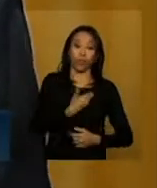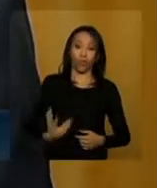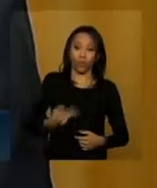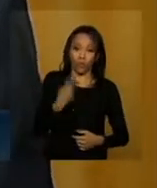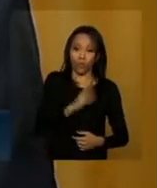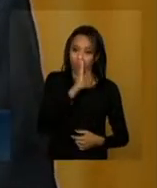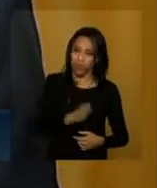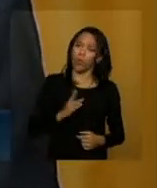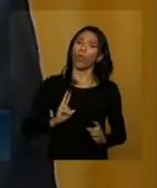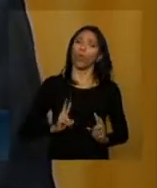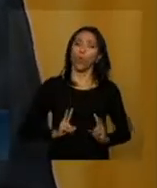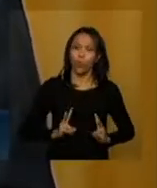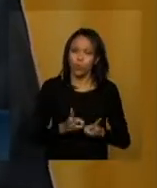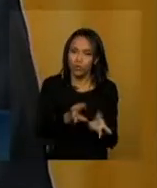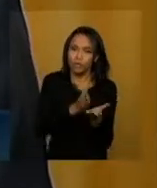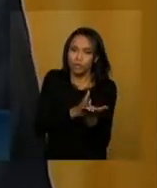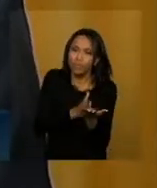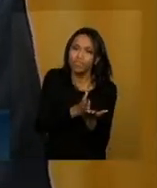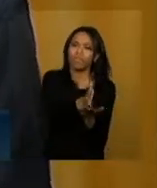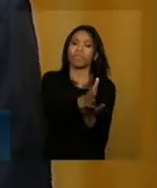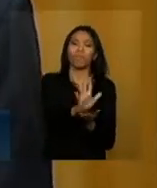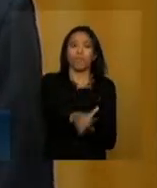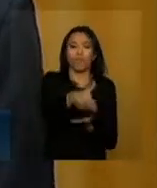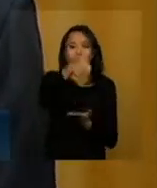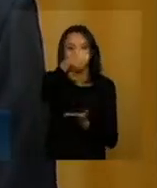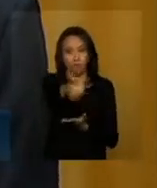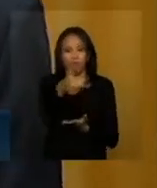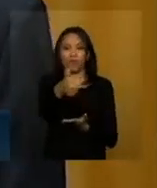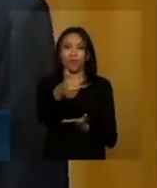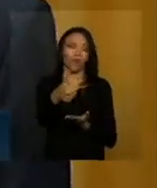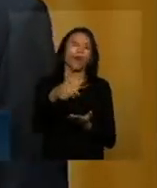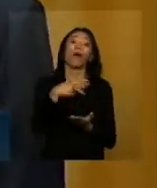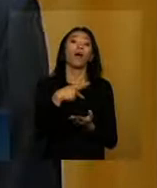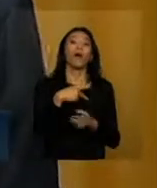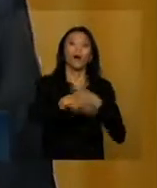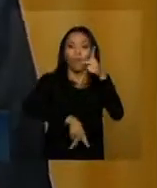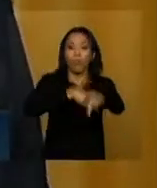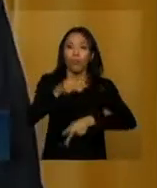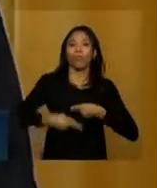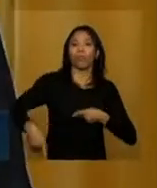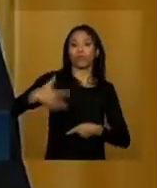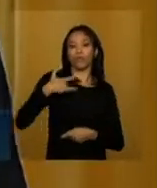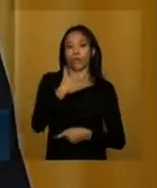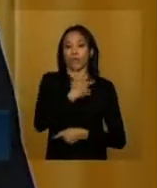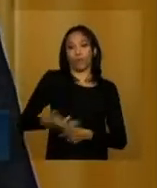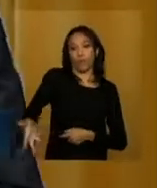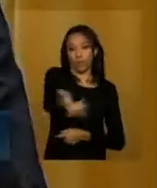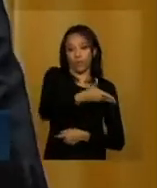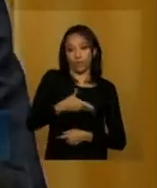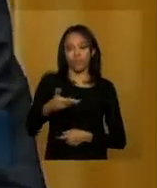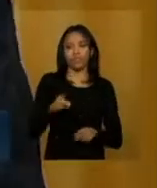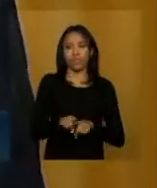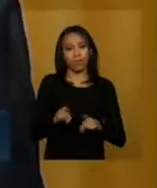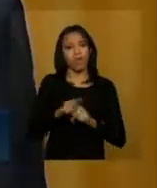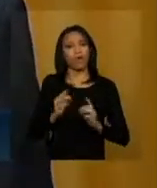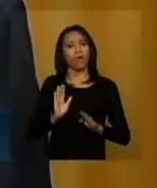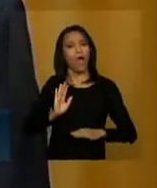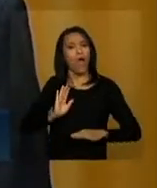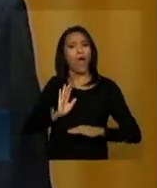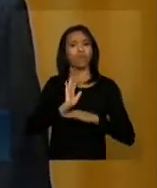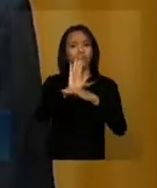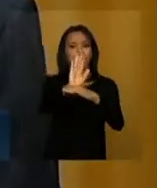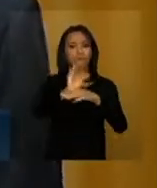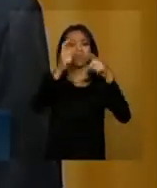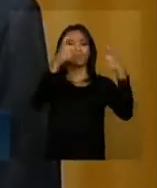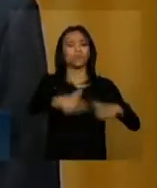continua firme nesse propósito de melhorar a condição de sua população e cooperar decididamente com a